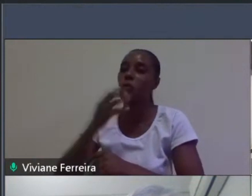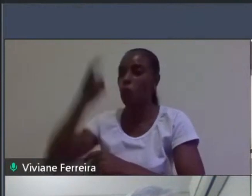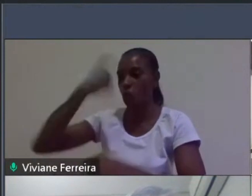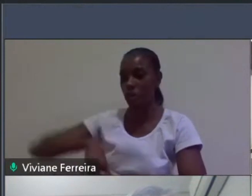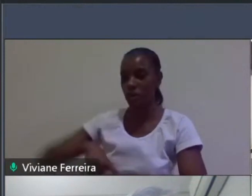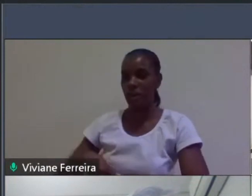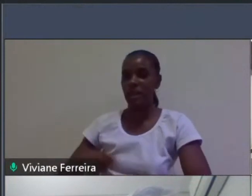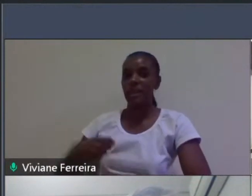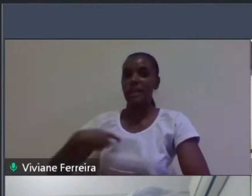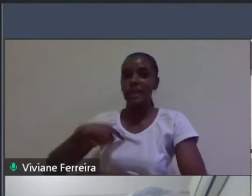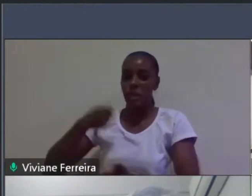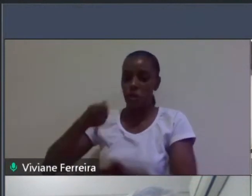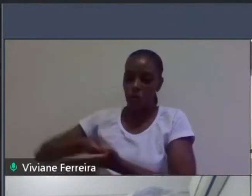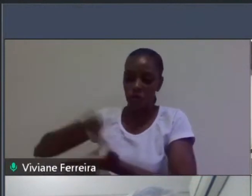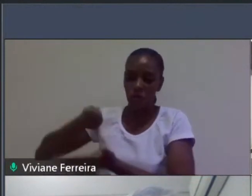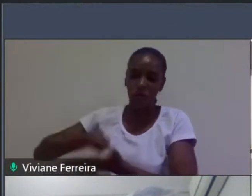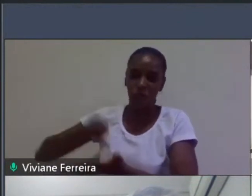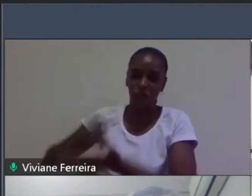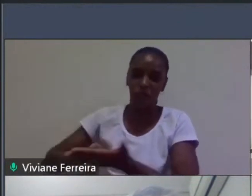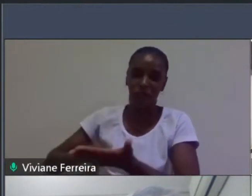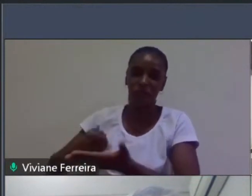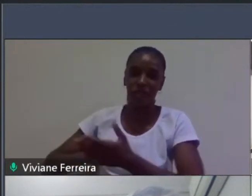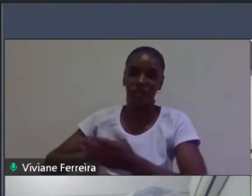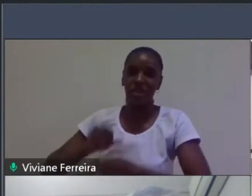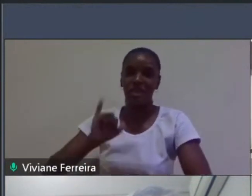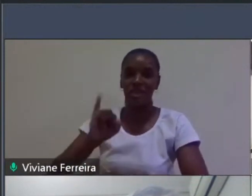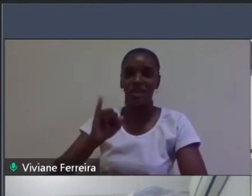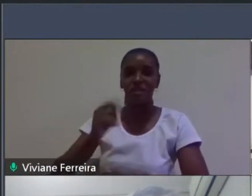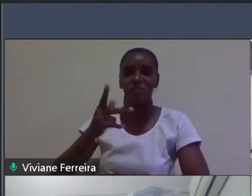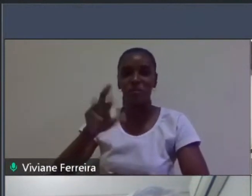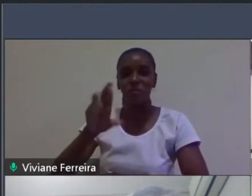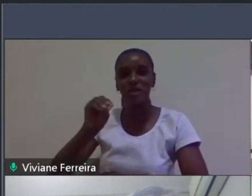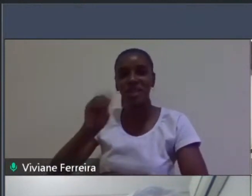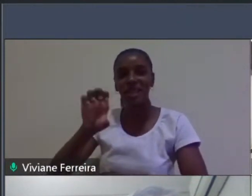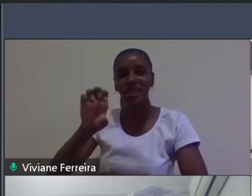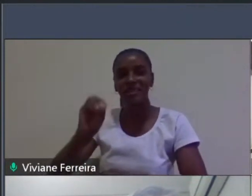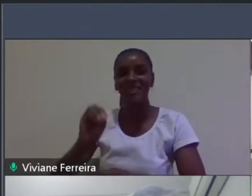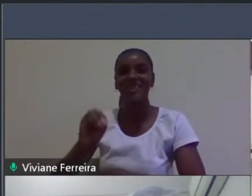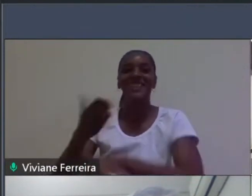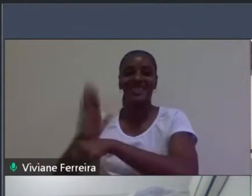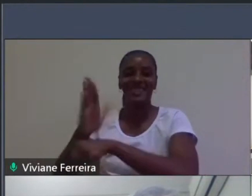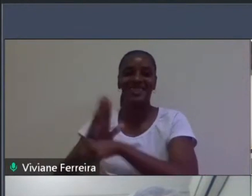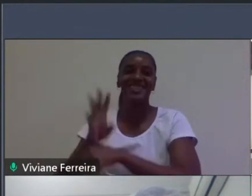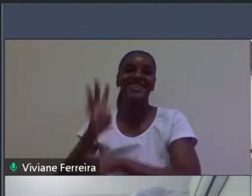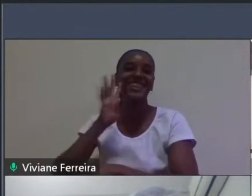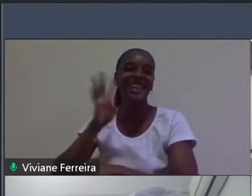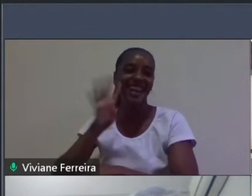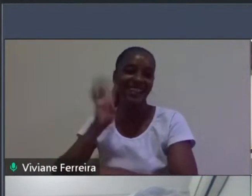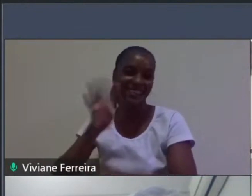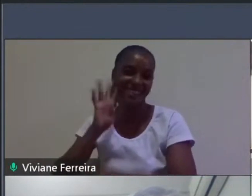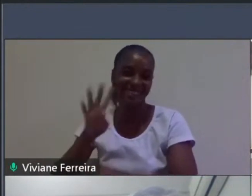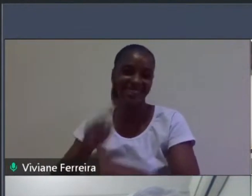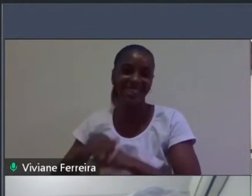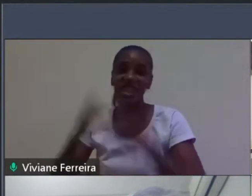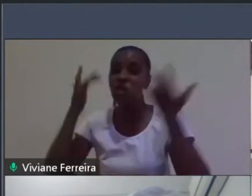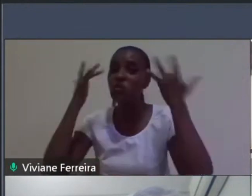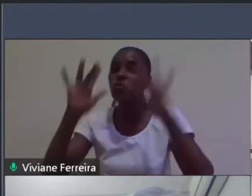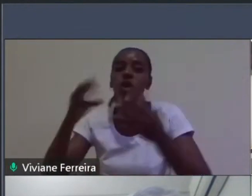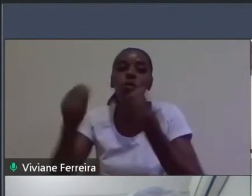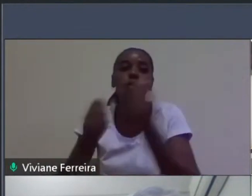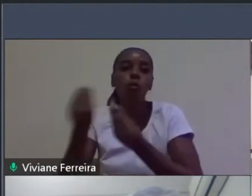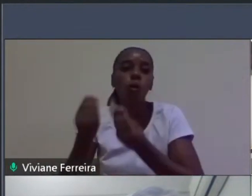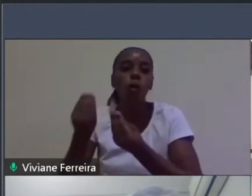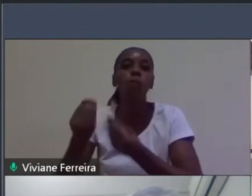obrigação de colocar no meu iProcesso Academy esse curso, tá bom? Eu não sei como nós vamos fazer, mas está aqui,